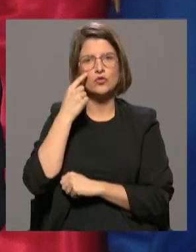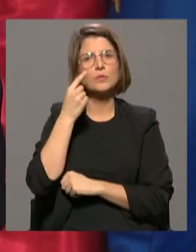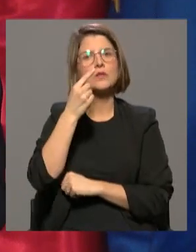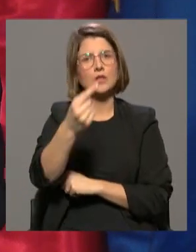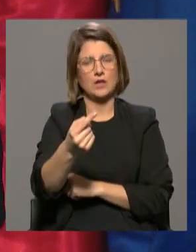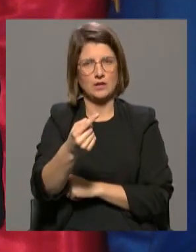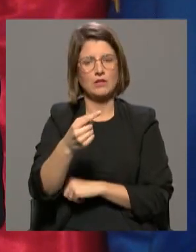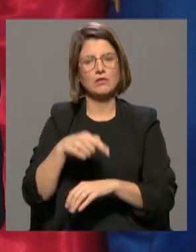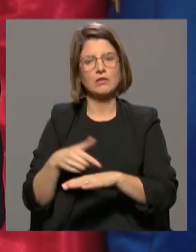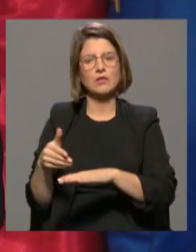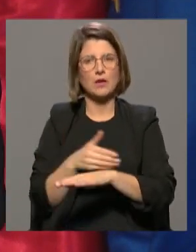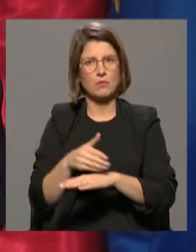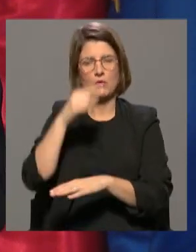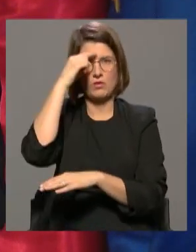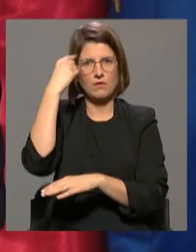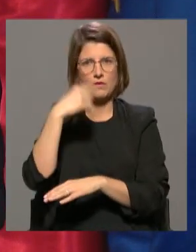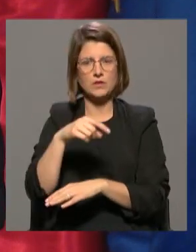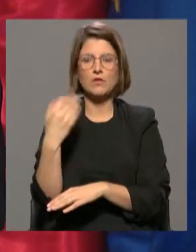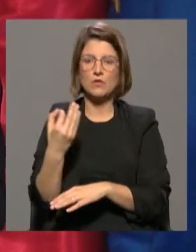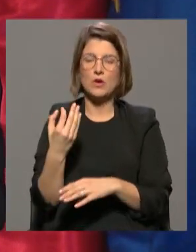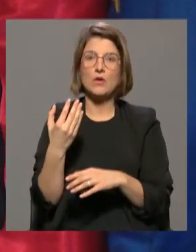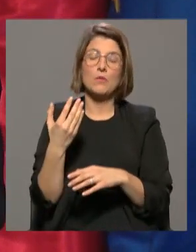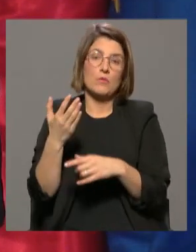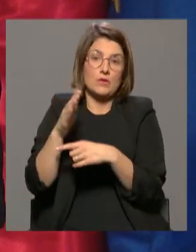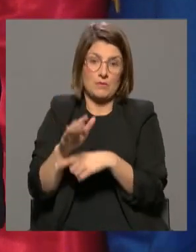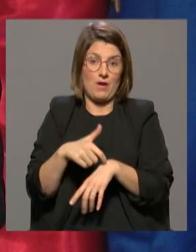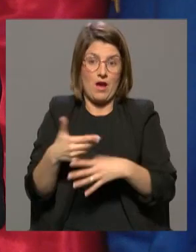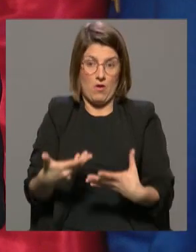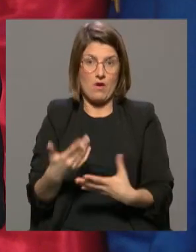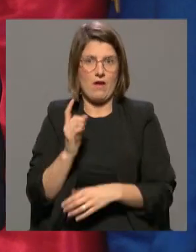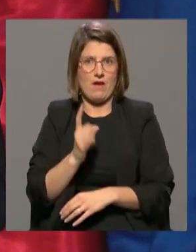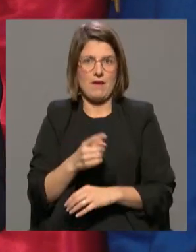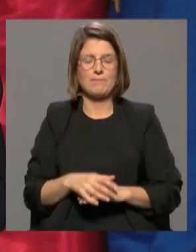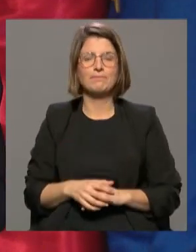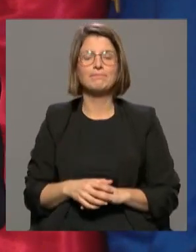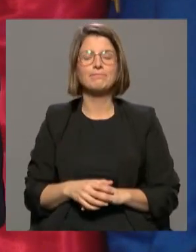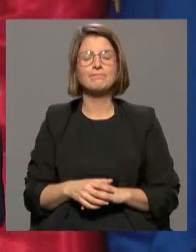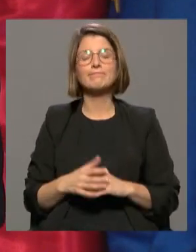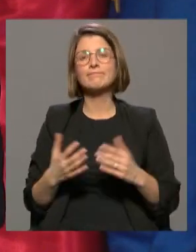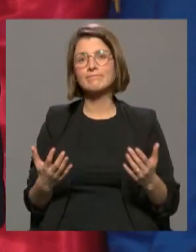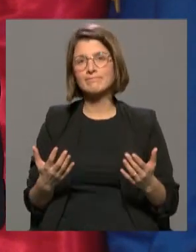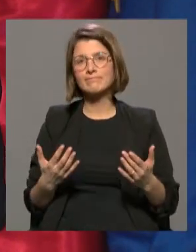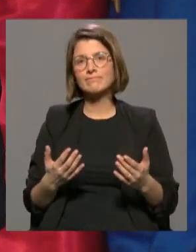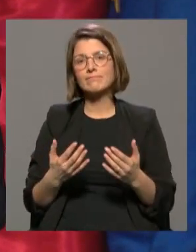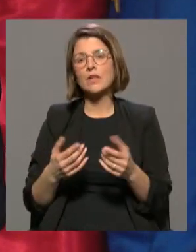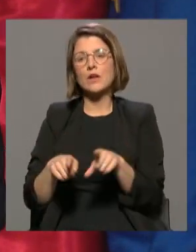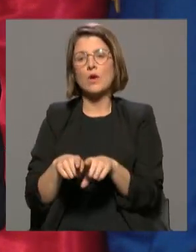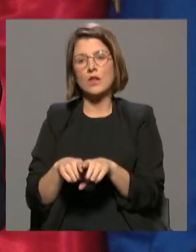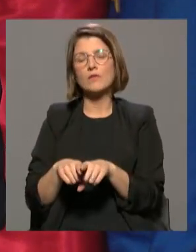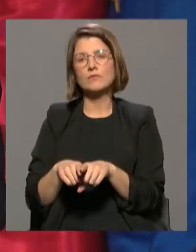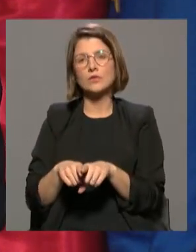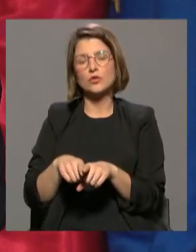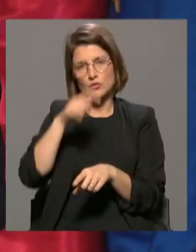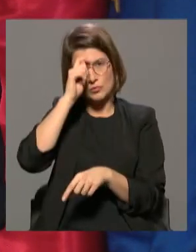em tempos mais difíceis como é o caso que vivamos é assim que honramos a função do estado